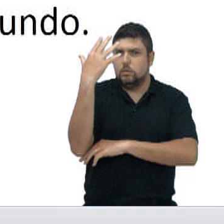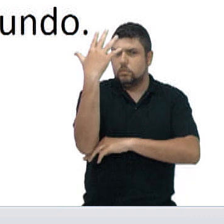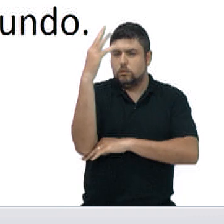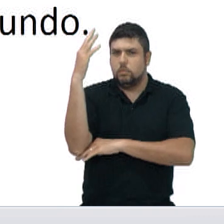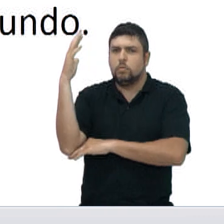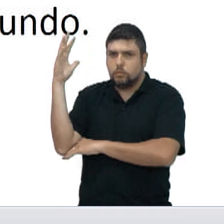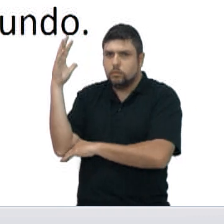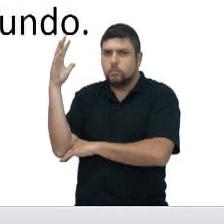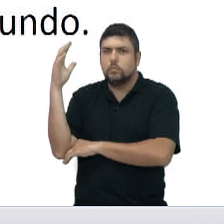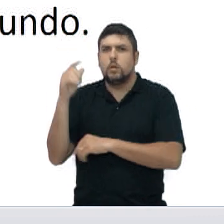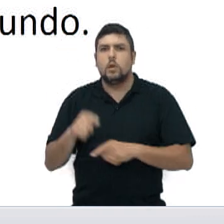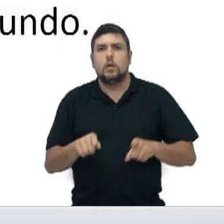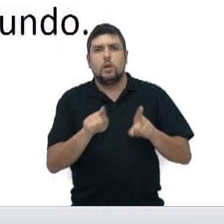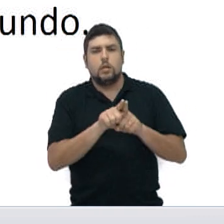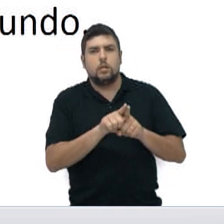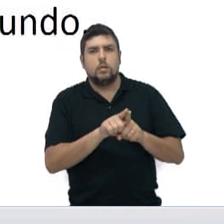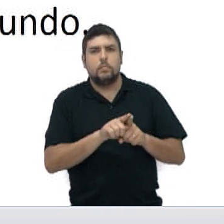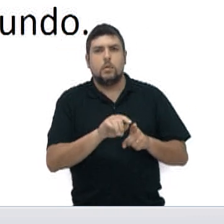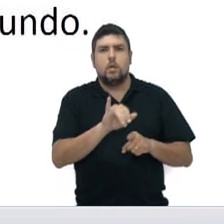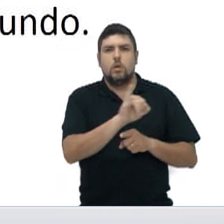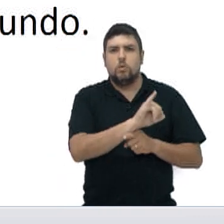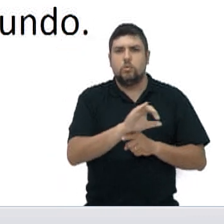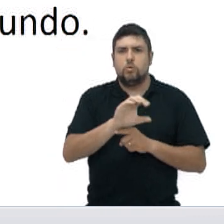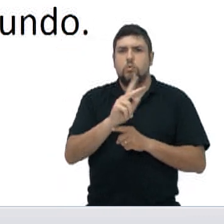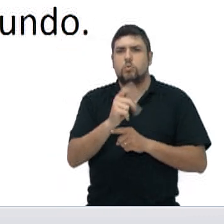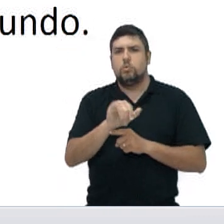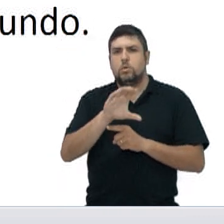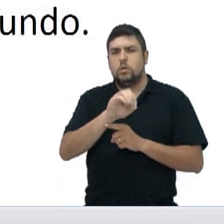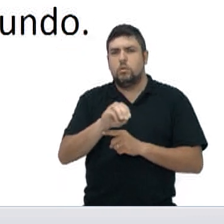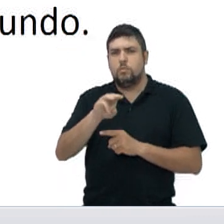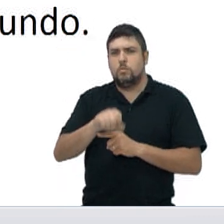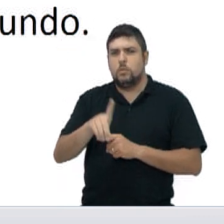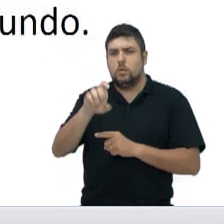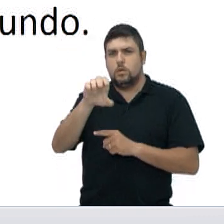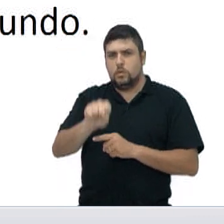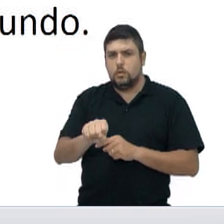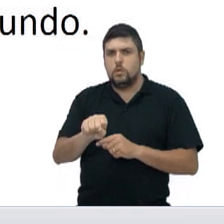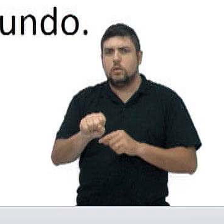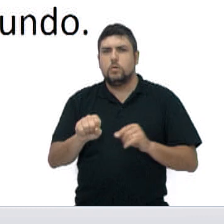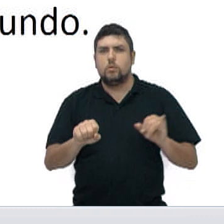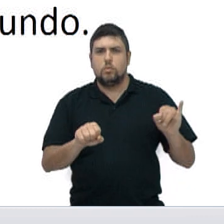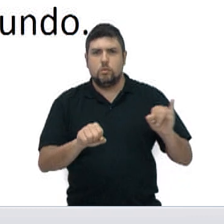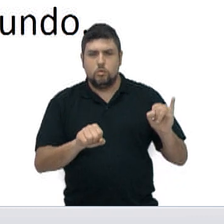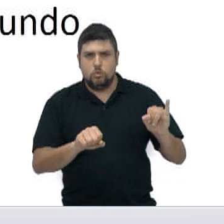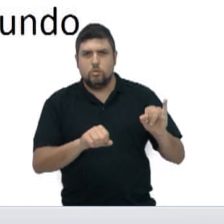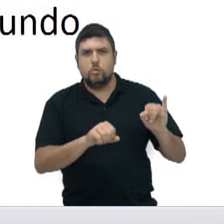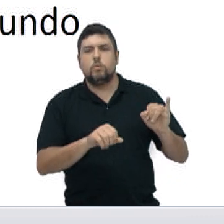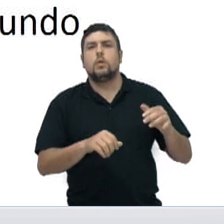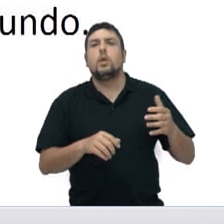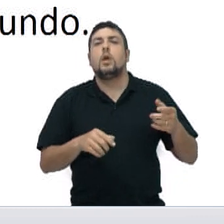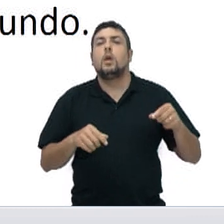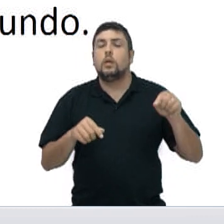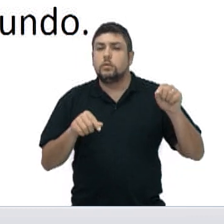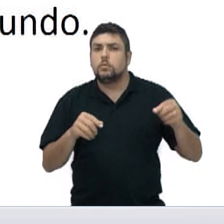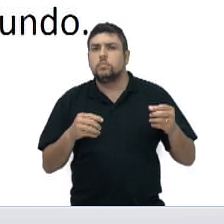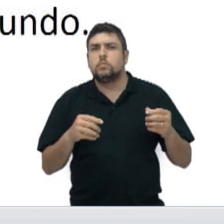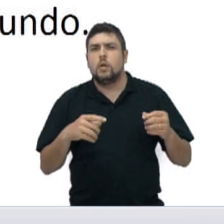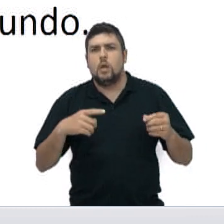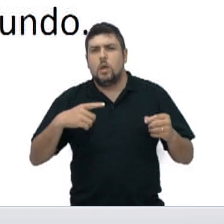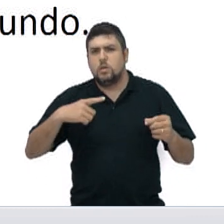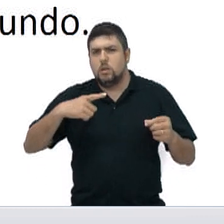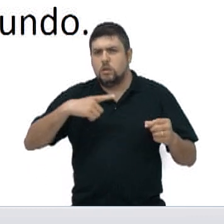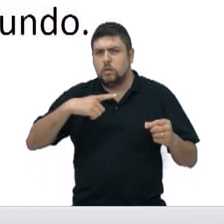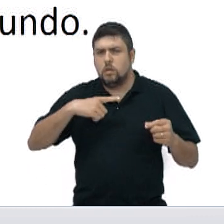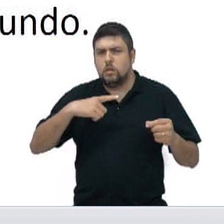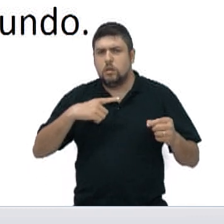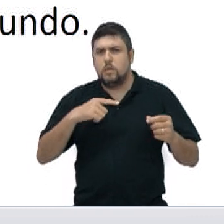Ambiente e o Instituto Chico Mendes de Conservação da Biodiversidade, existem mais de